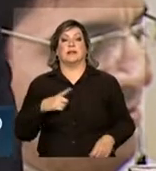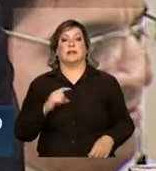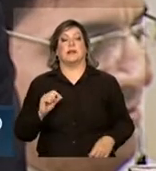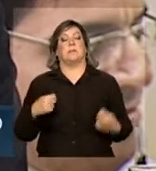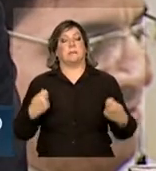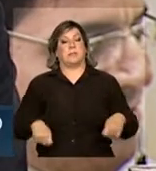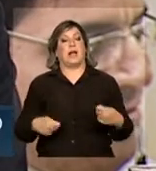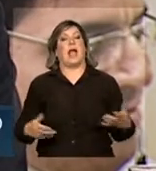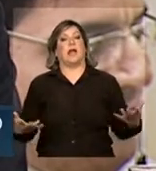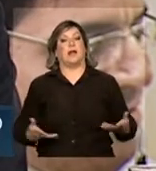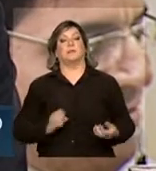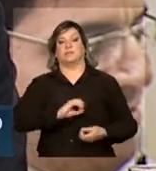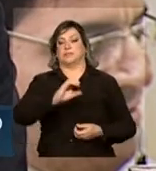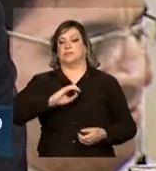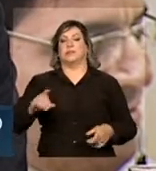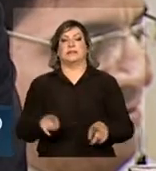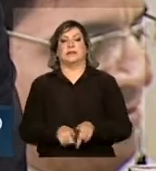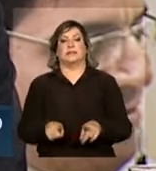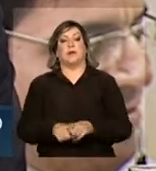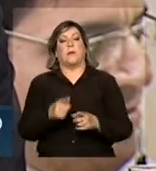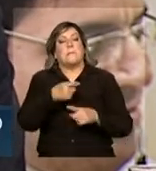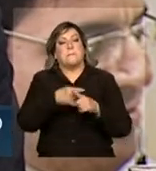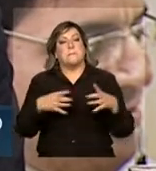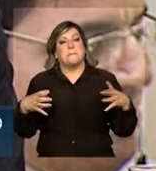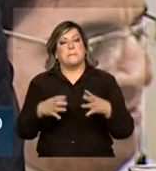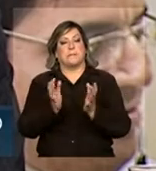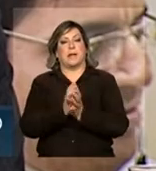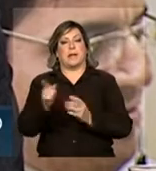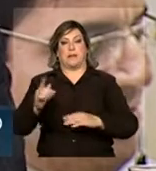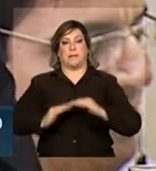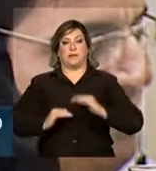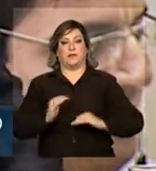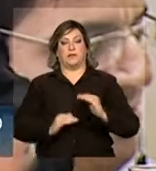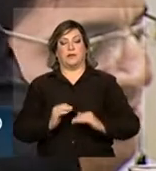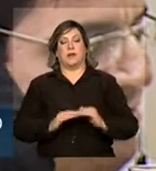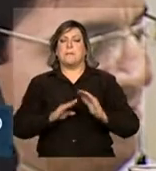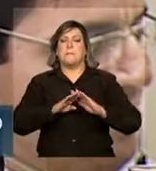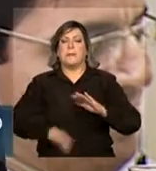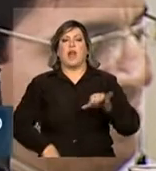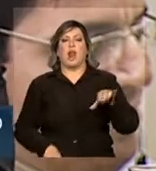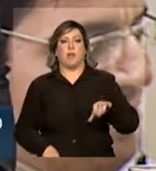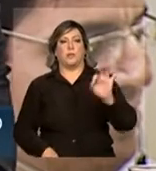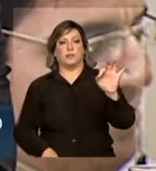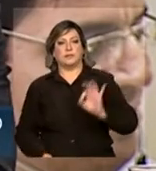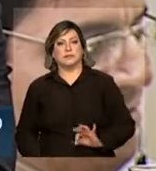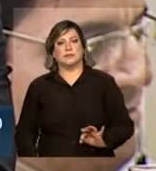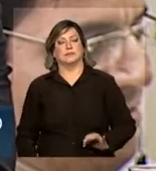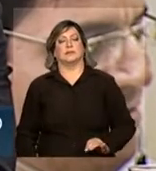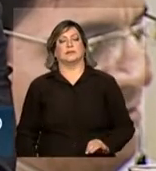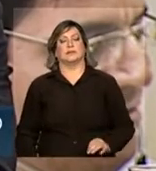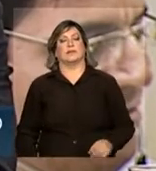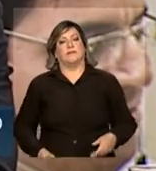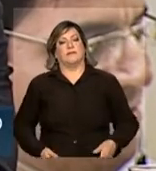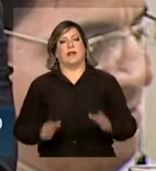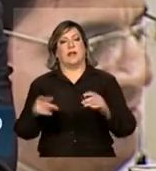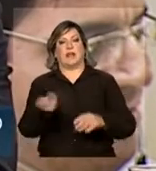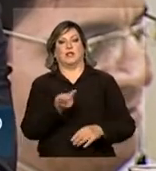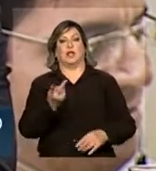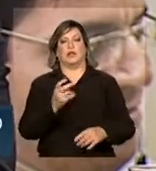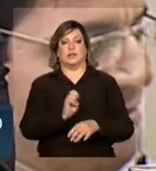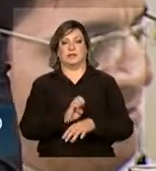conseguindo é uma pequena parte dos profissionais né menos de 9% dos profissionais indo para esses dois estados